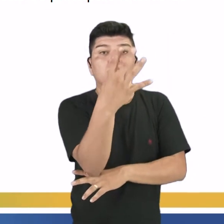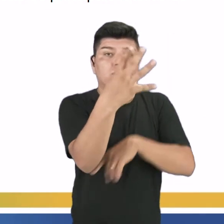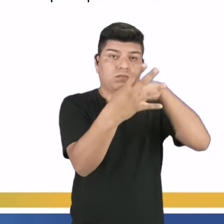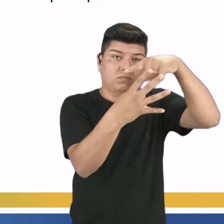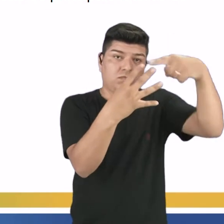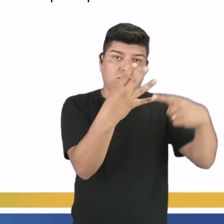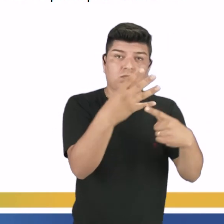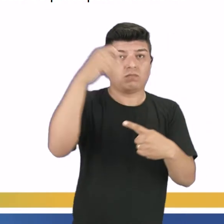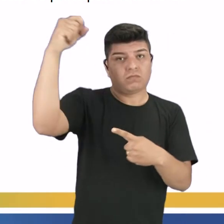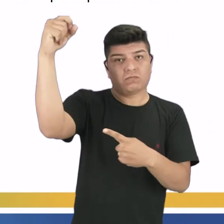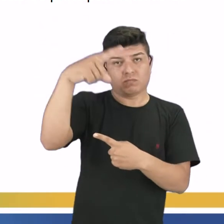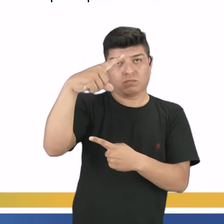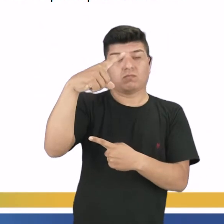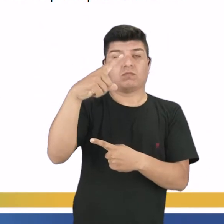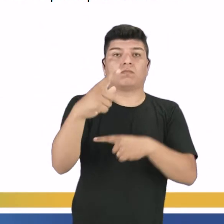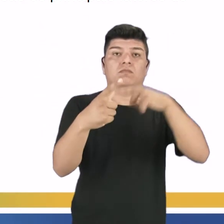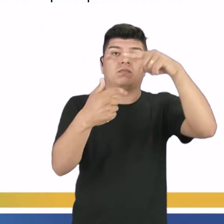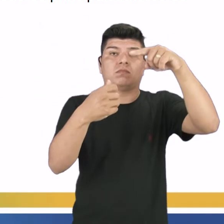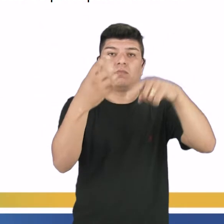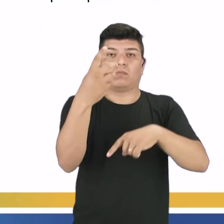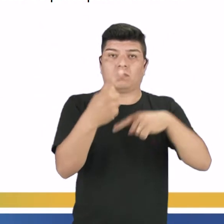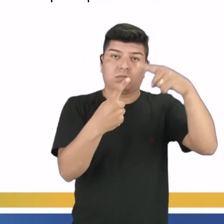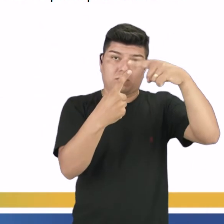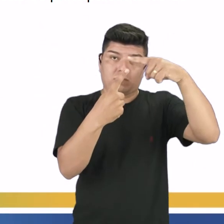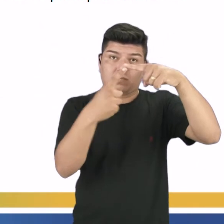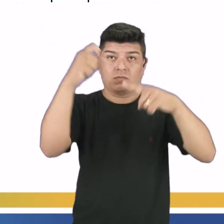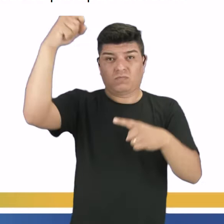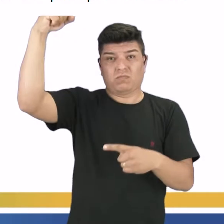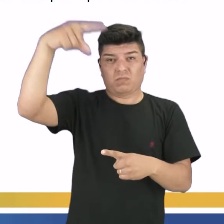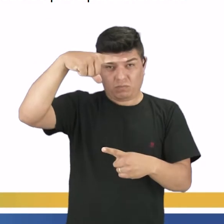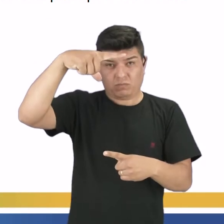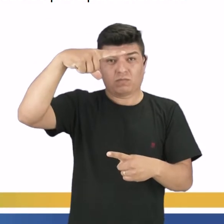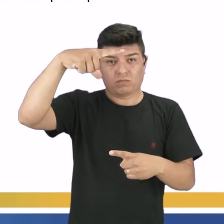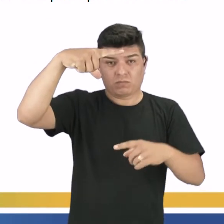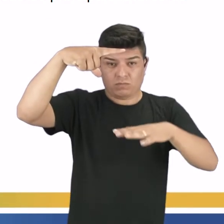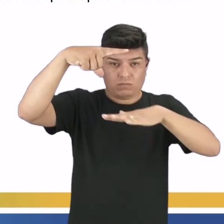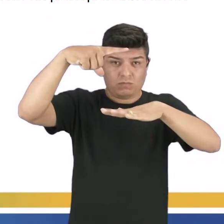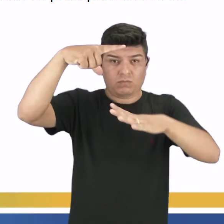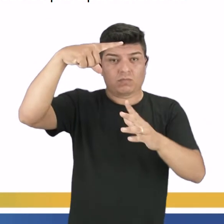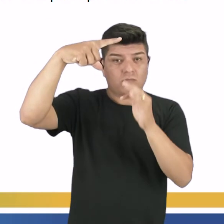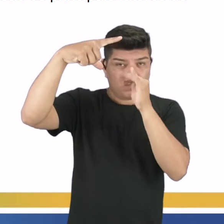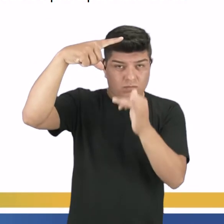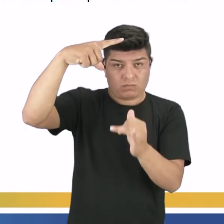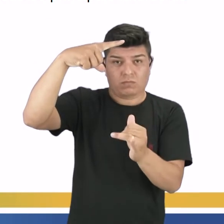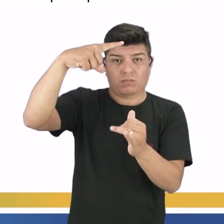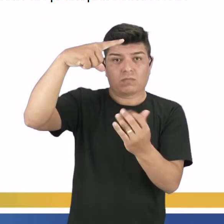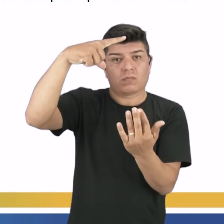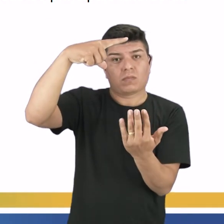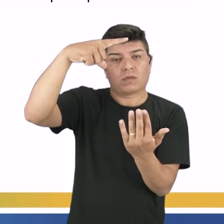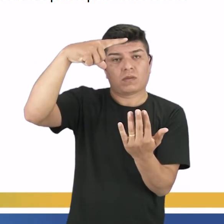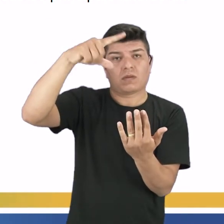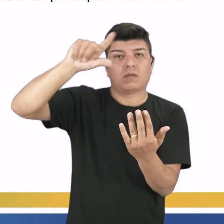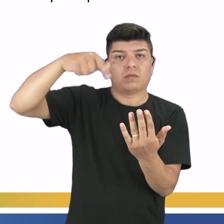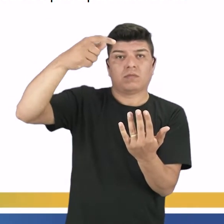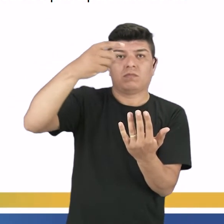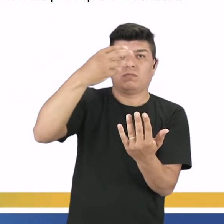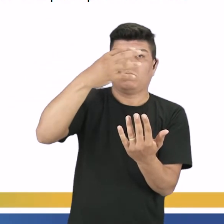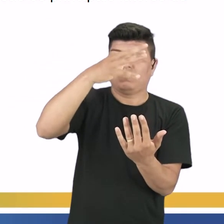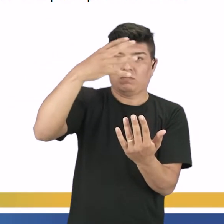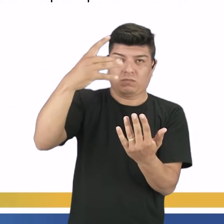condições de luminosidade, uma sobre o sol pleno e as demais em diferentes níveis de